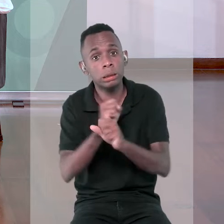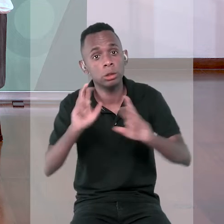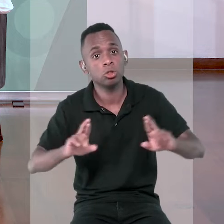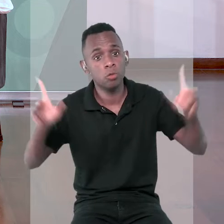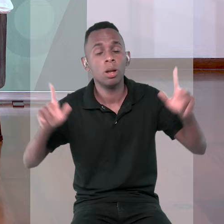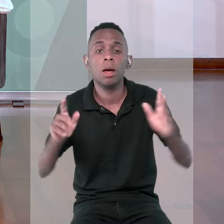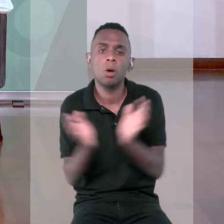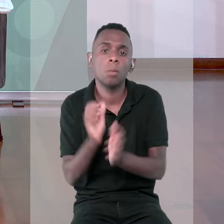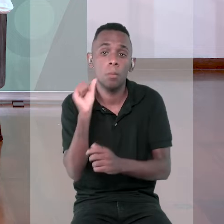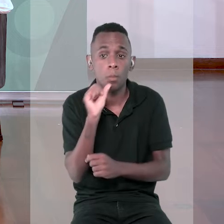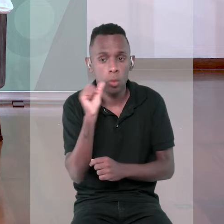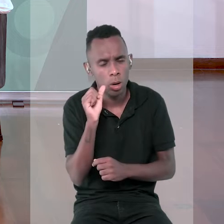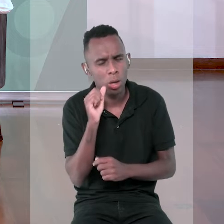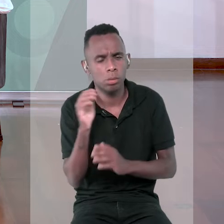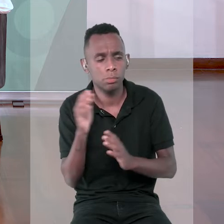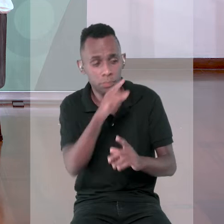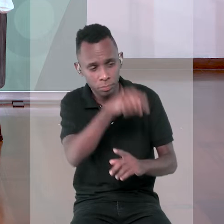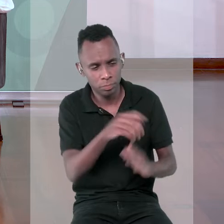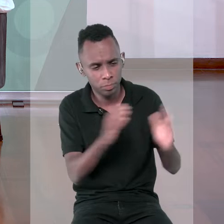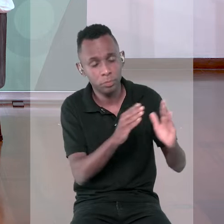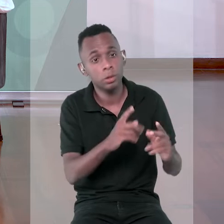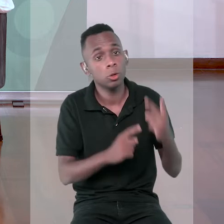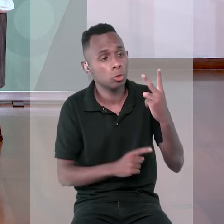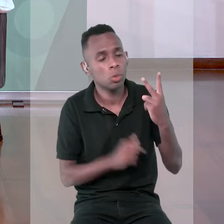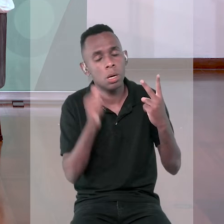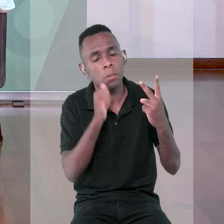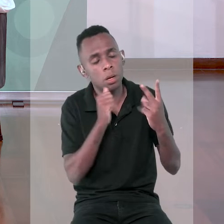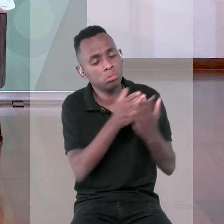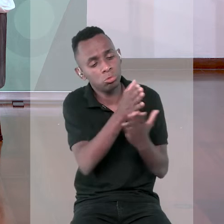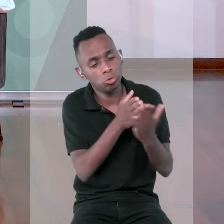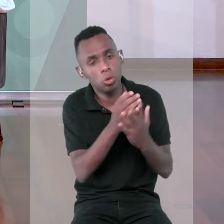Para as mulheres, na época da Joana d'Arc, elas tinham duas opções: